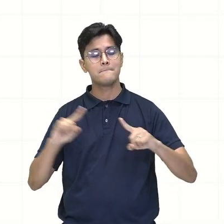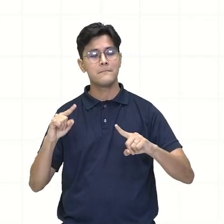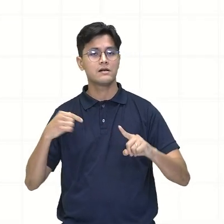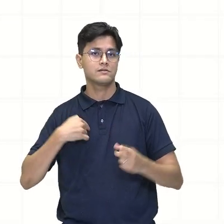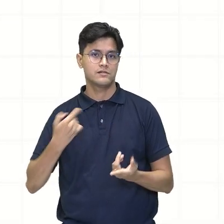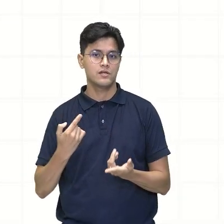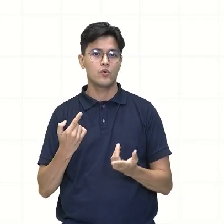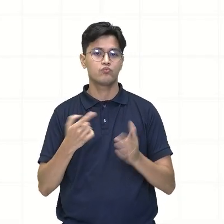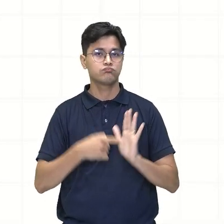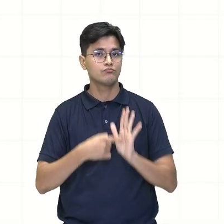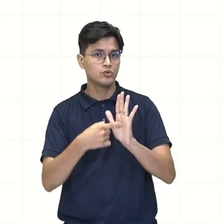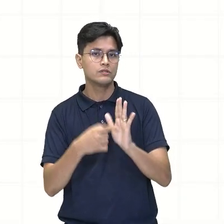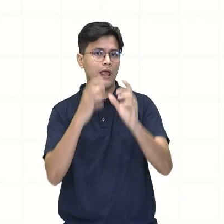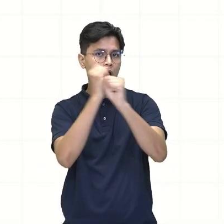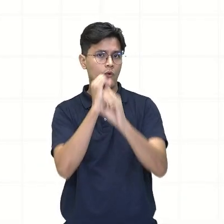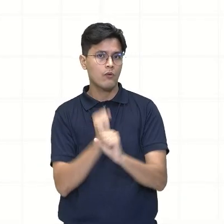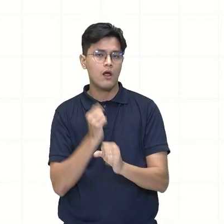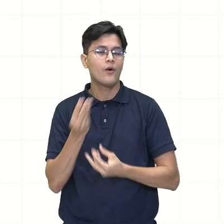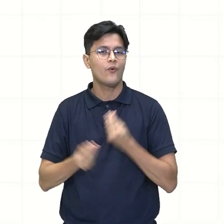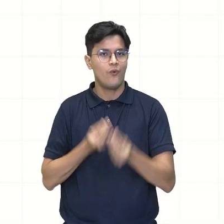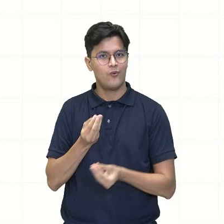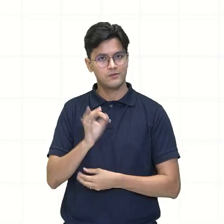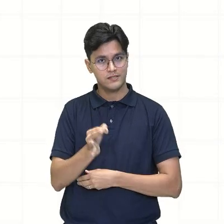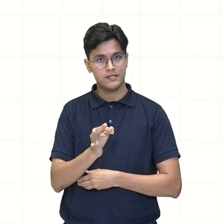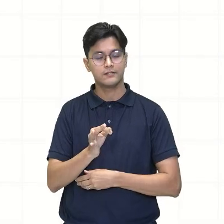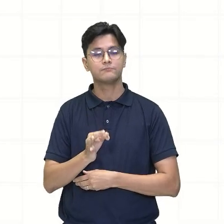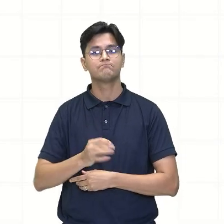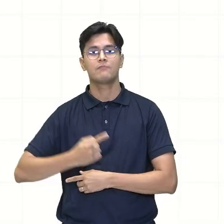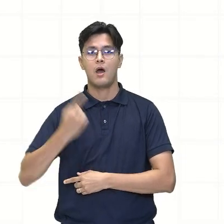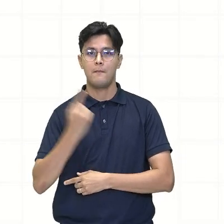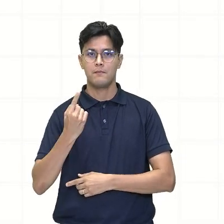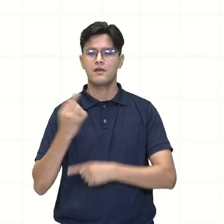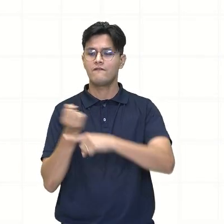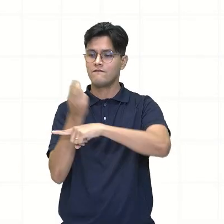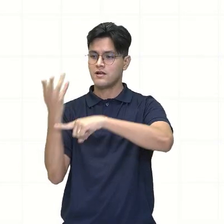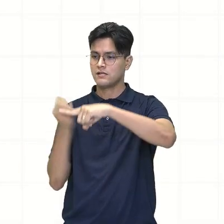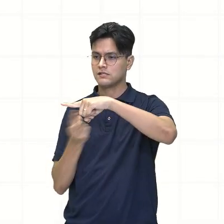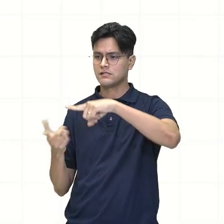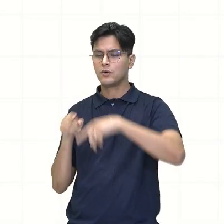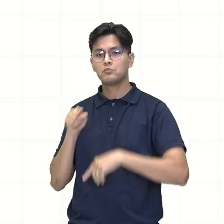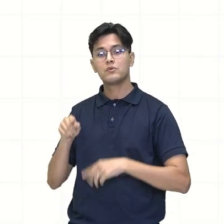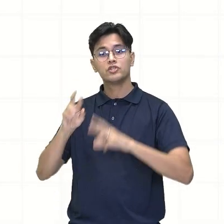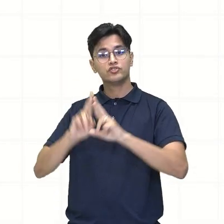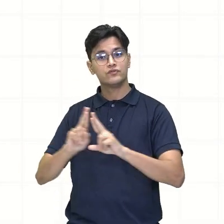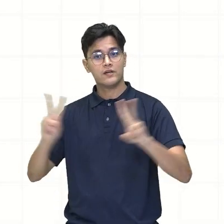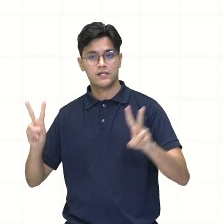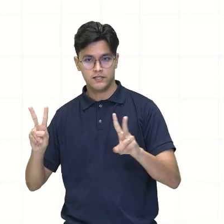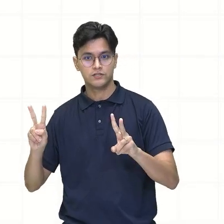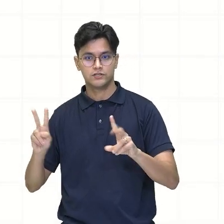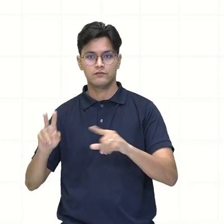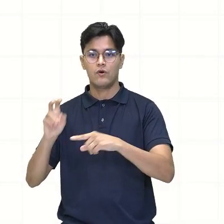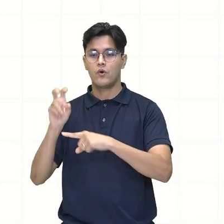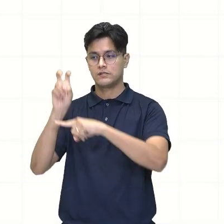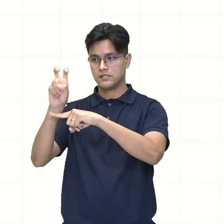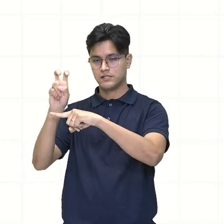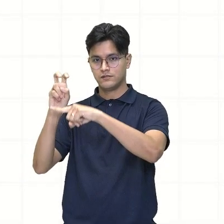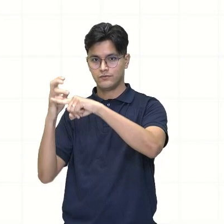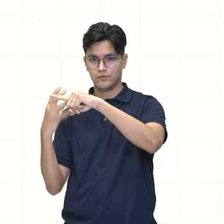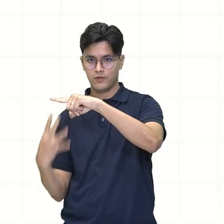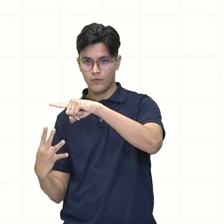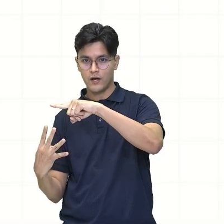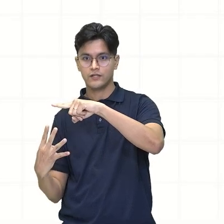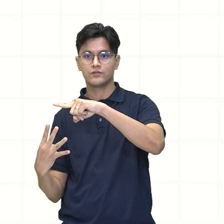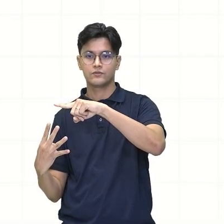o esqueminha prático. A primeira fração, ela é diferente, olha só, 5 sobre 4... E